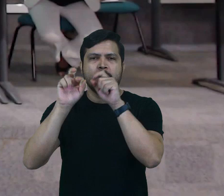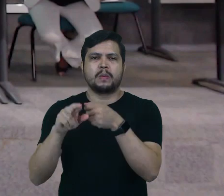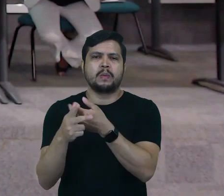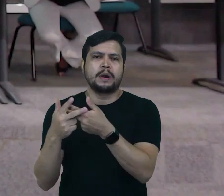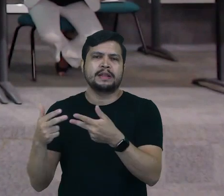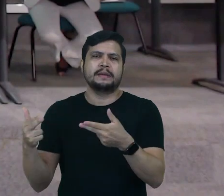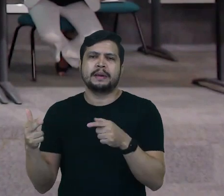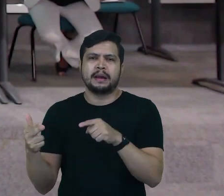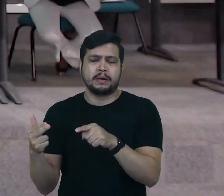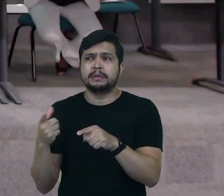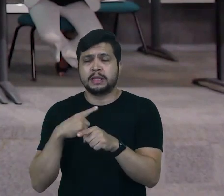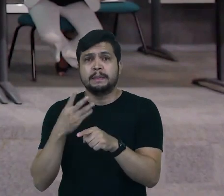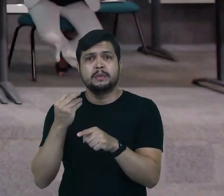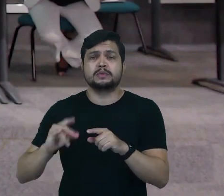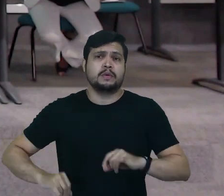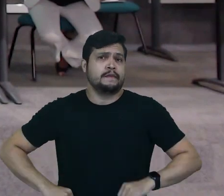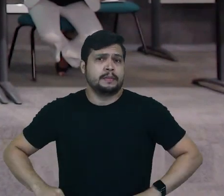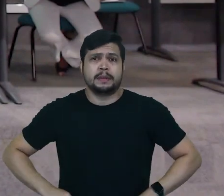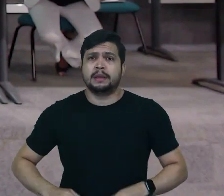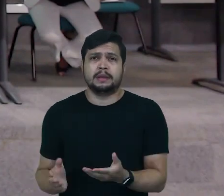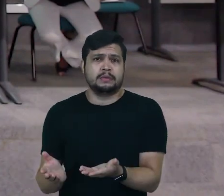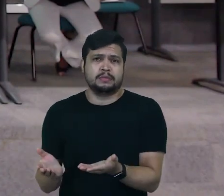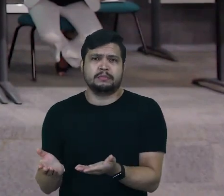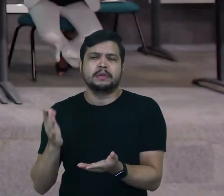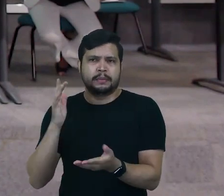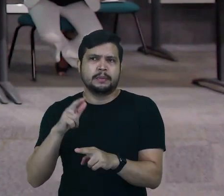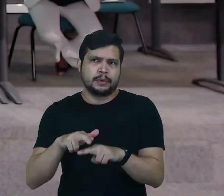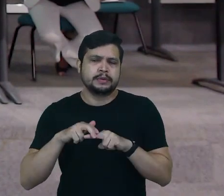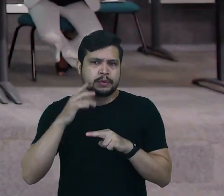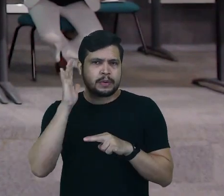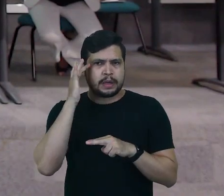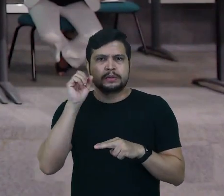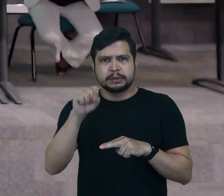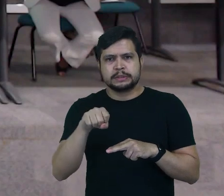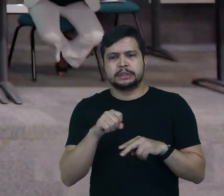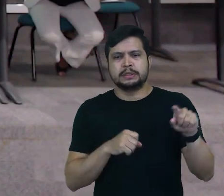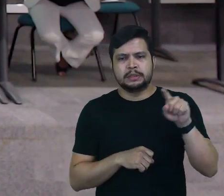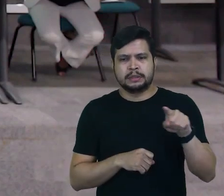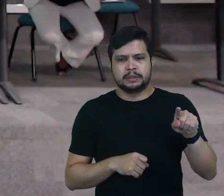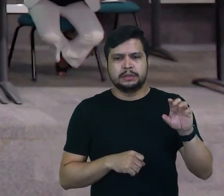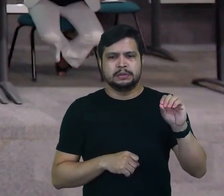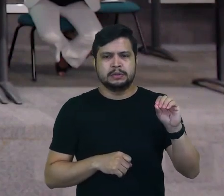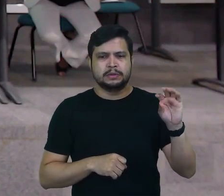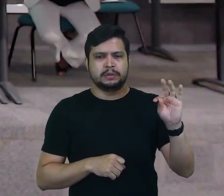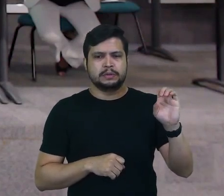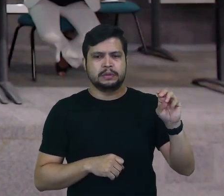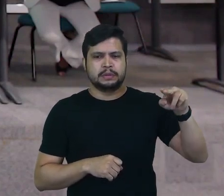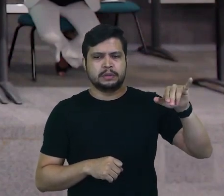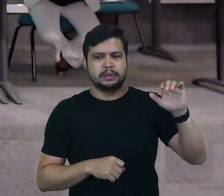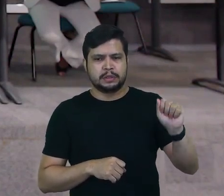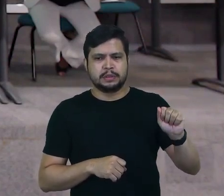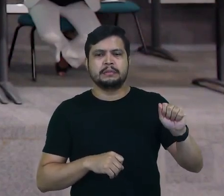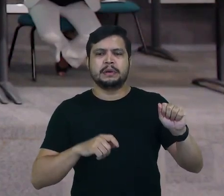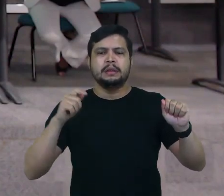são feitas com sofrimento animal, né? Então, acho que a zootecnia tem muito a contribuir falando